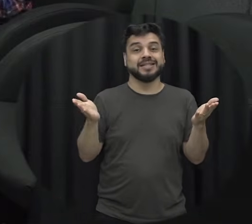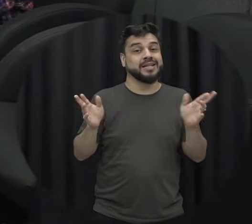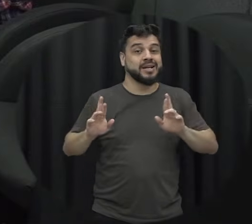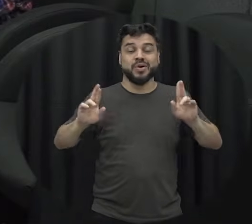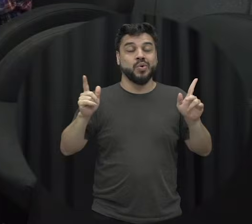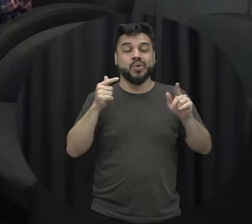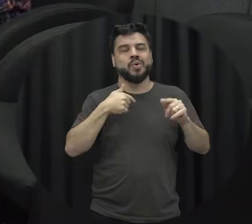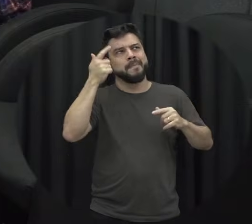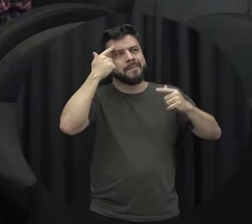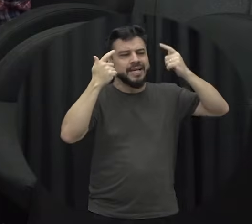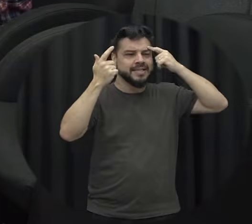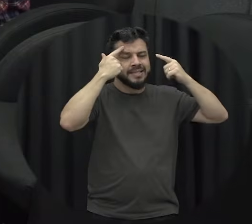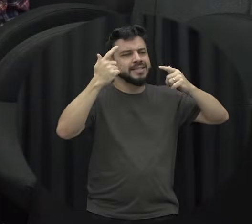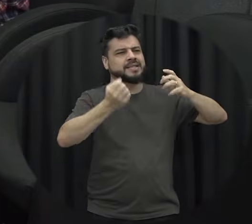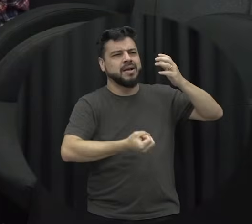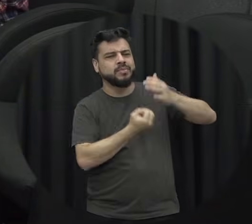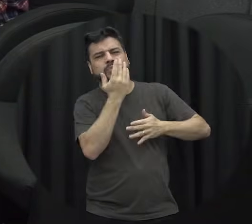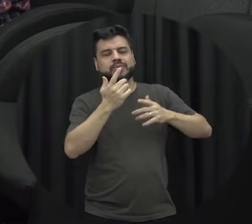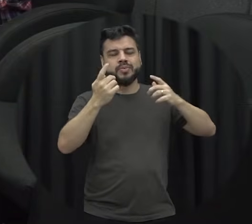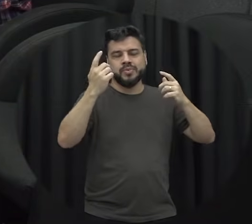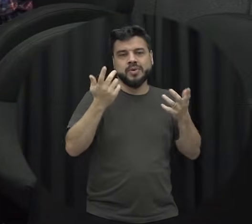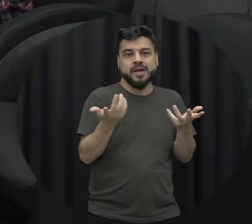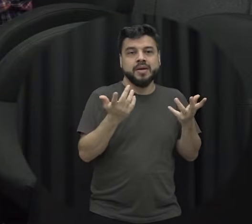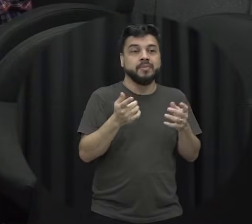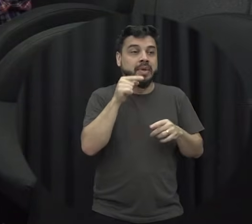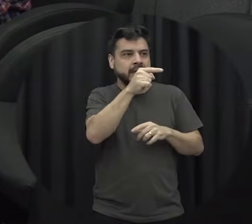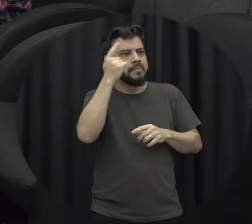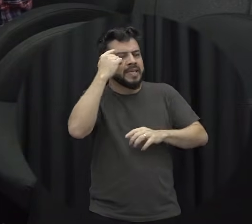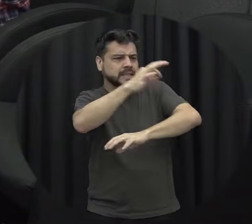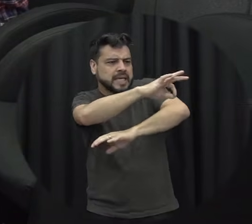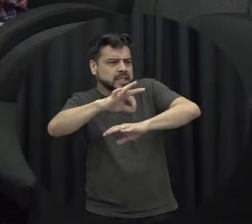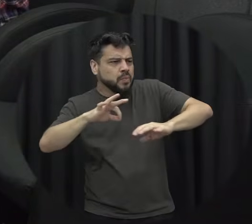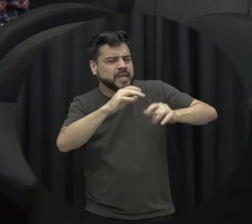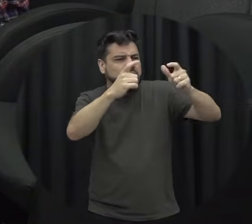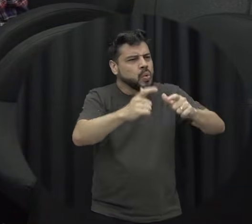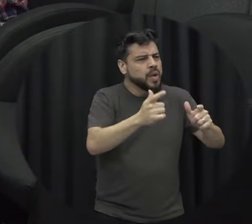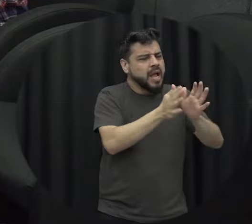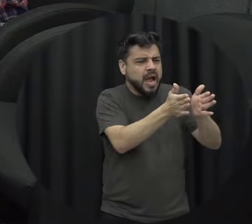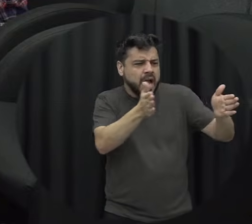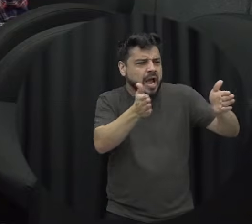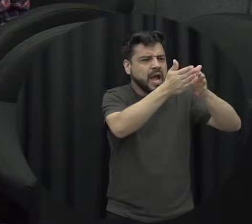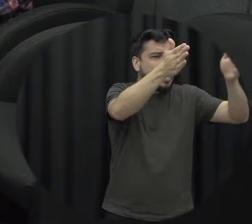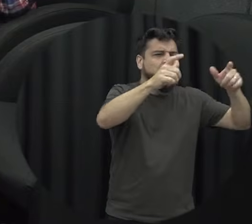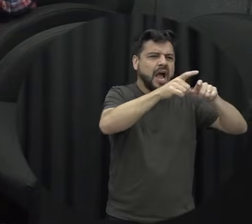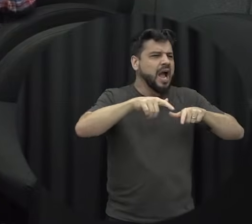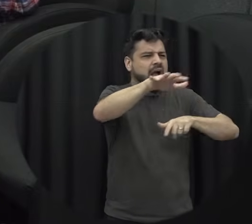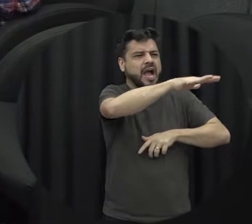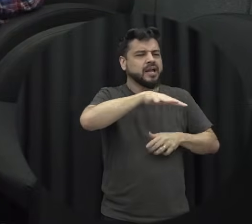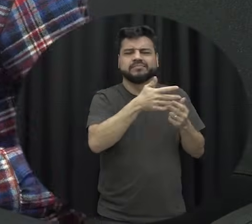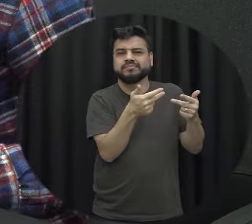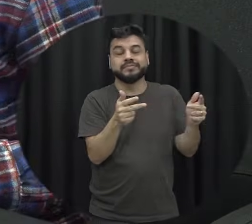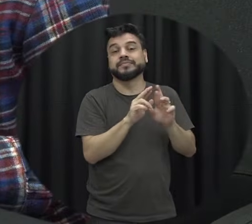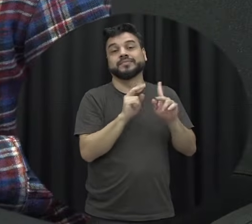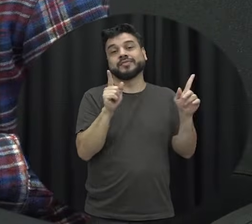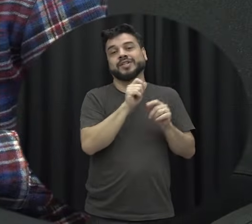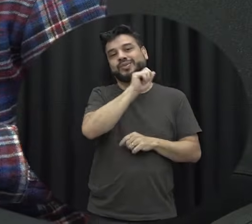para, vamos dizer assim, geometrizar e pensar no espaço que eles estavam vivendo, né? Então você me